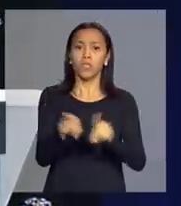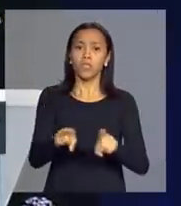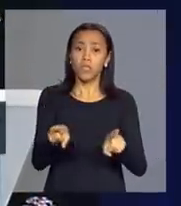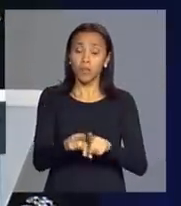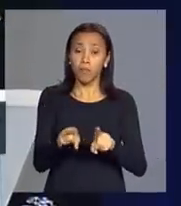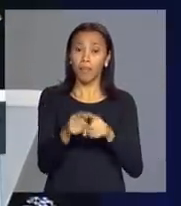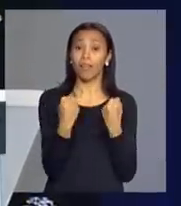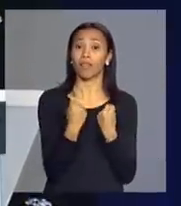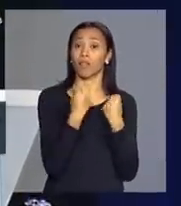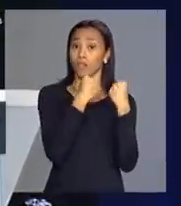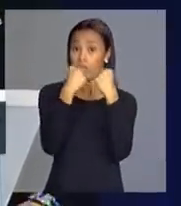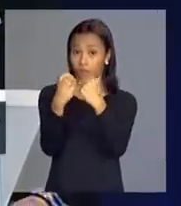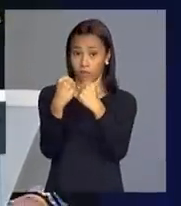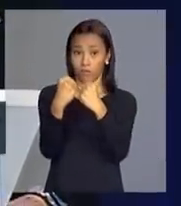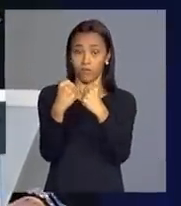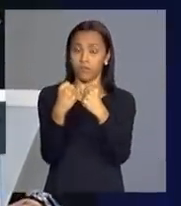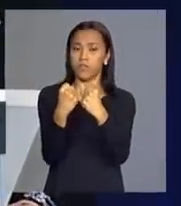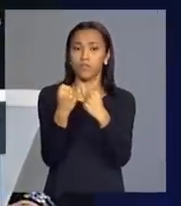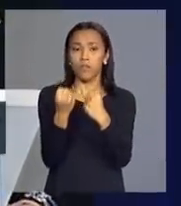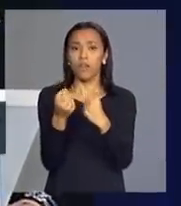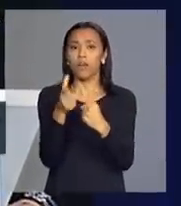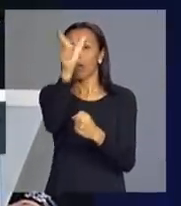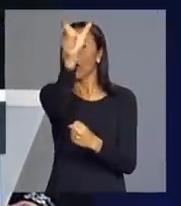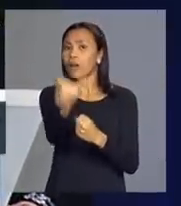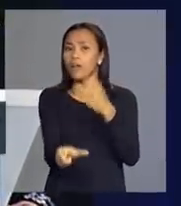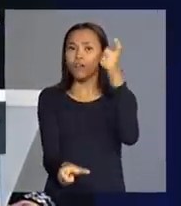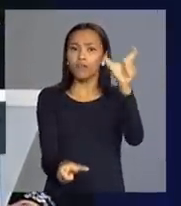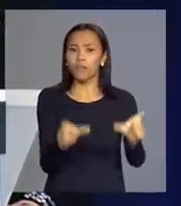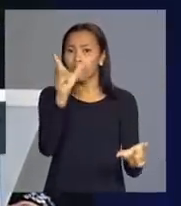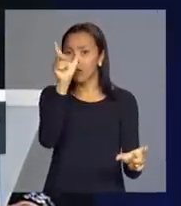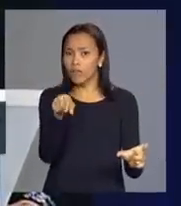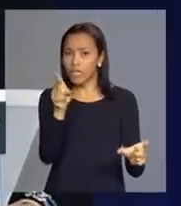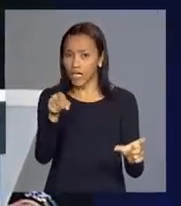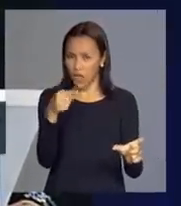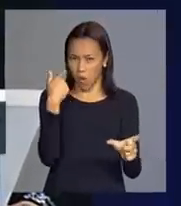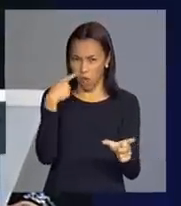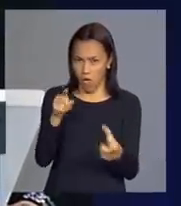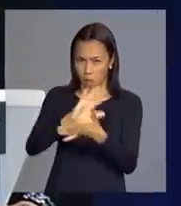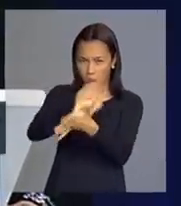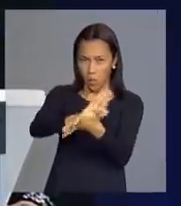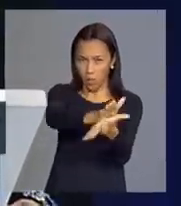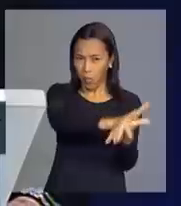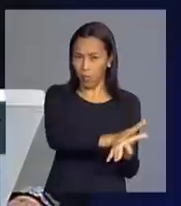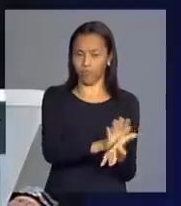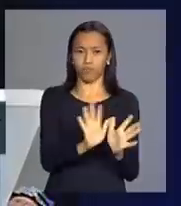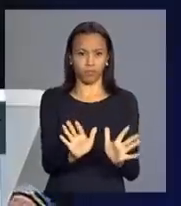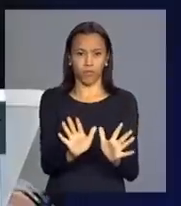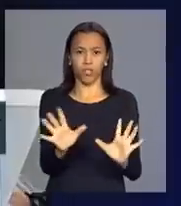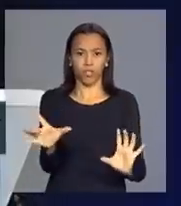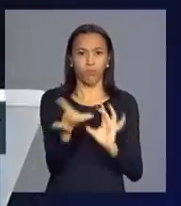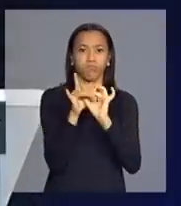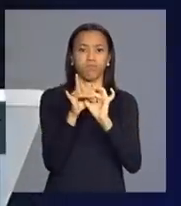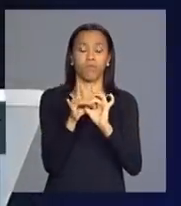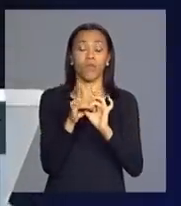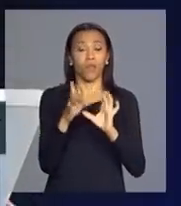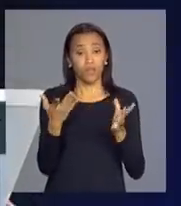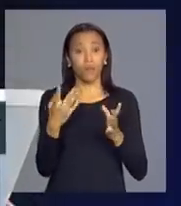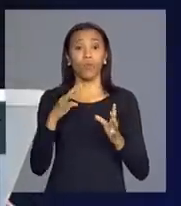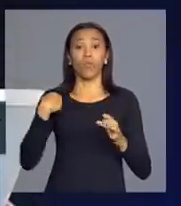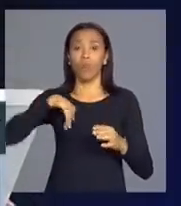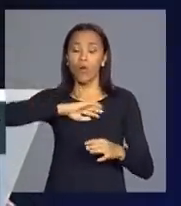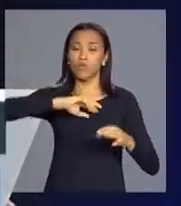defende aqueles que são objeto de preconceito e discriminação. Enfim, somos um